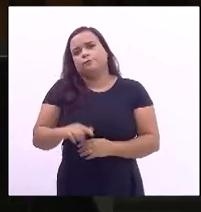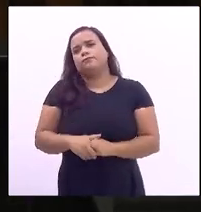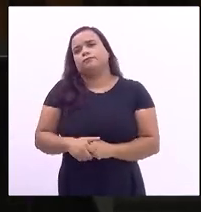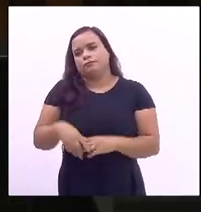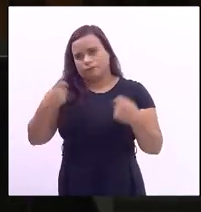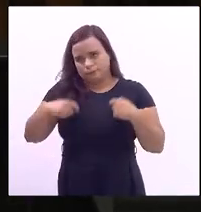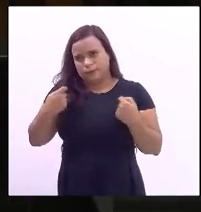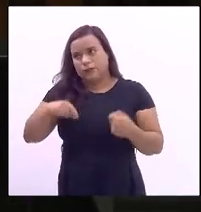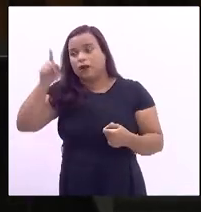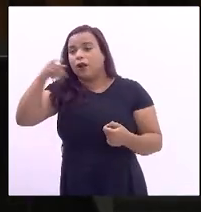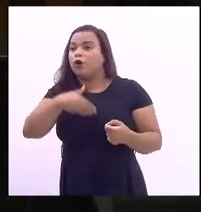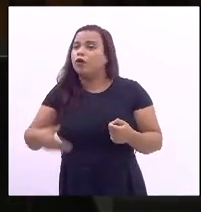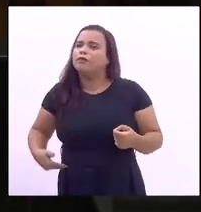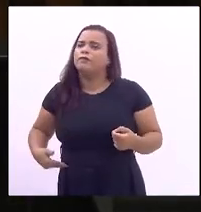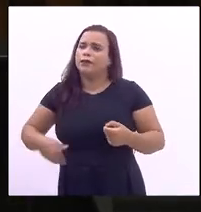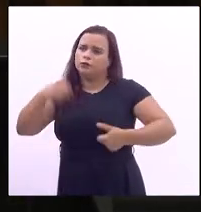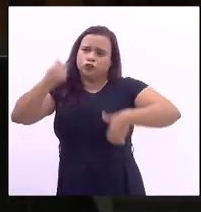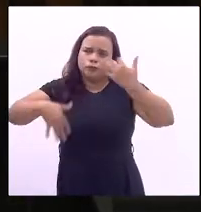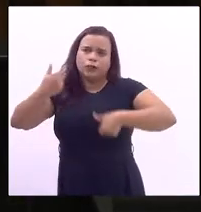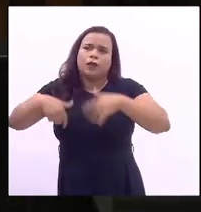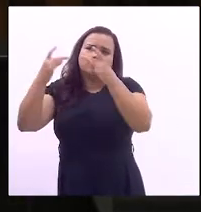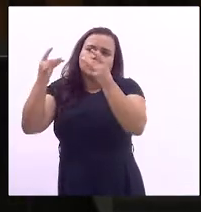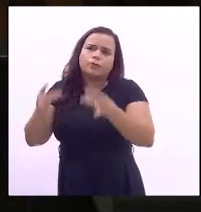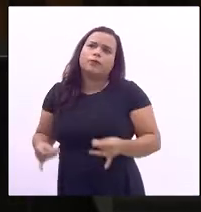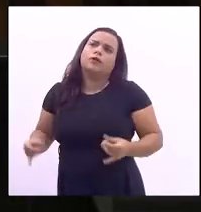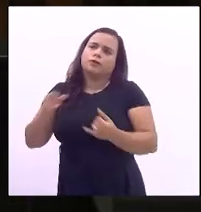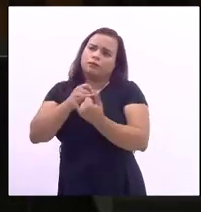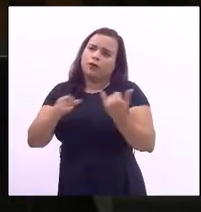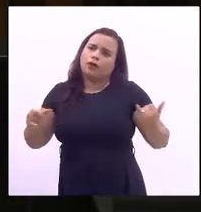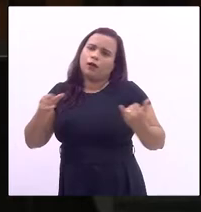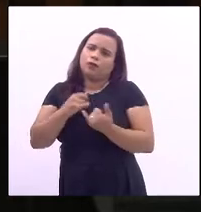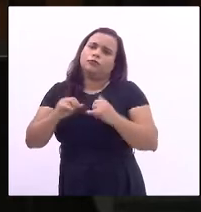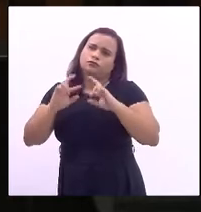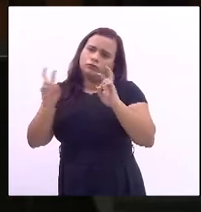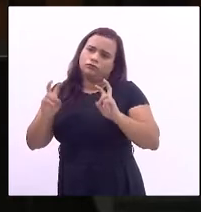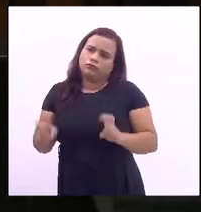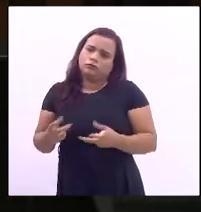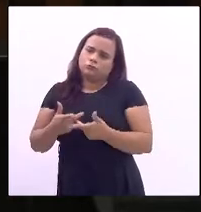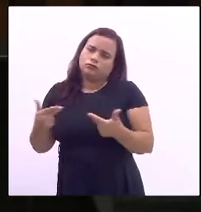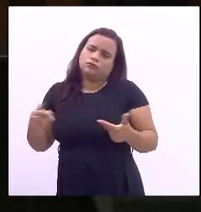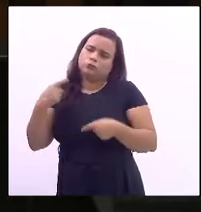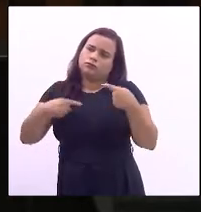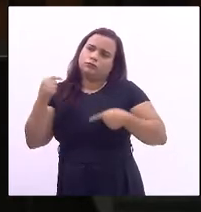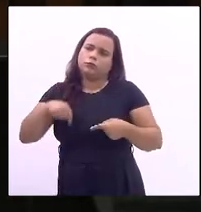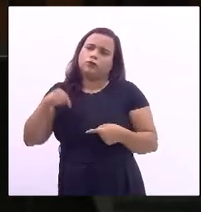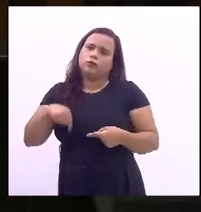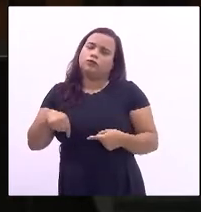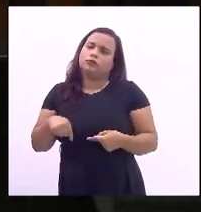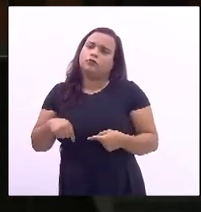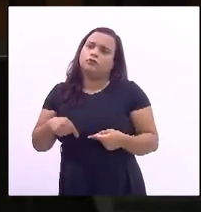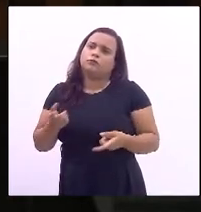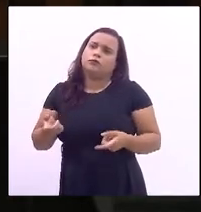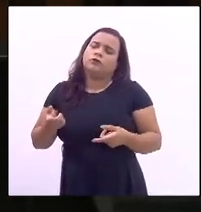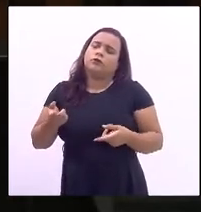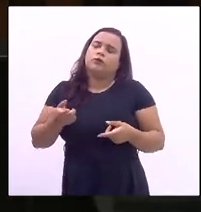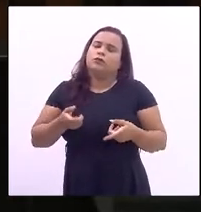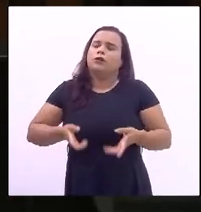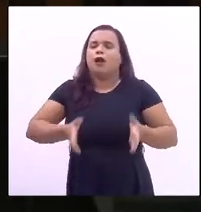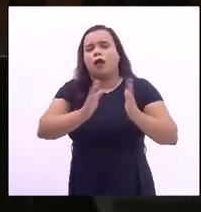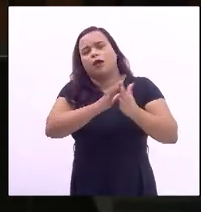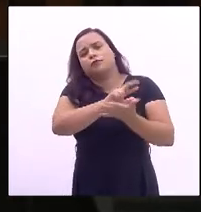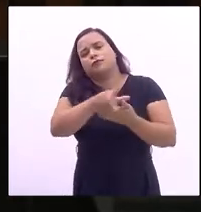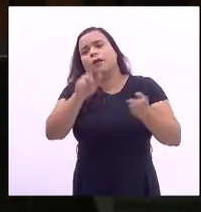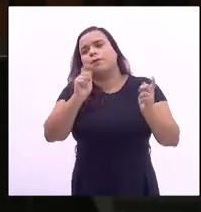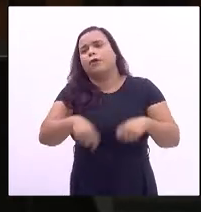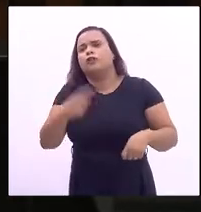o governo mitigar uma parte dessas questões que estão sendo debatidas as aqui não dá para o imóvel que pode